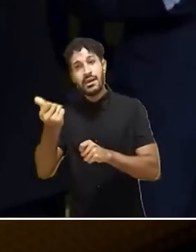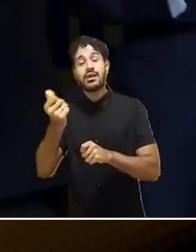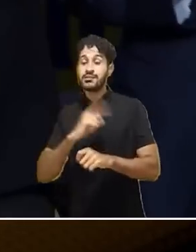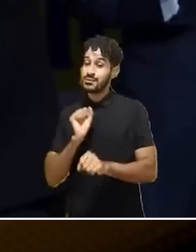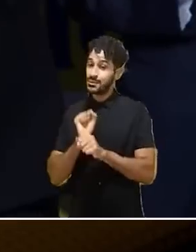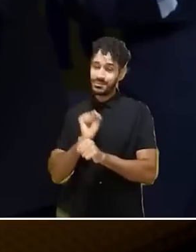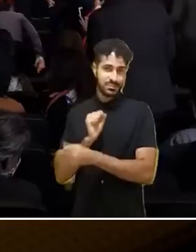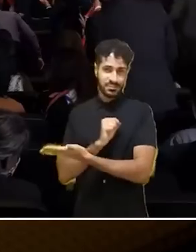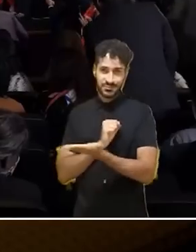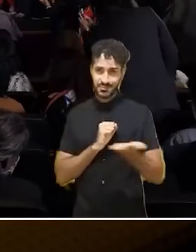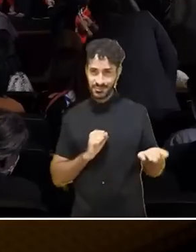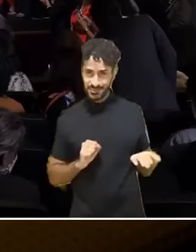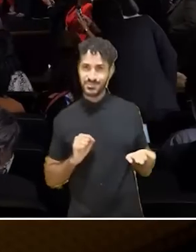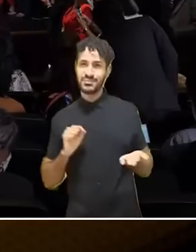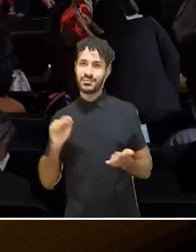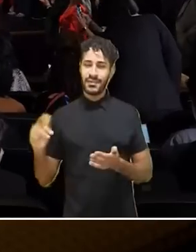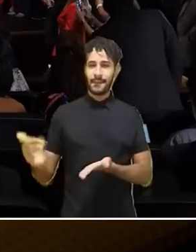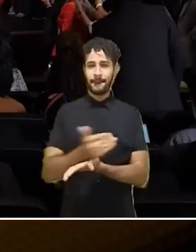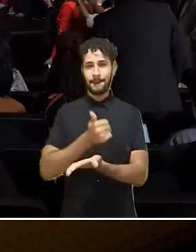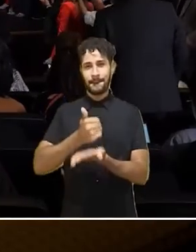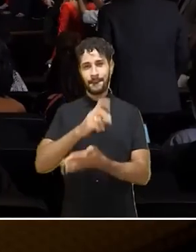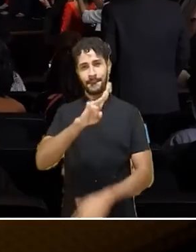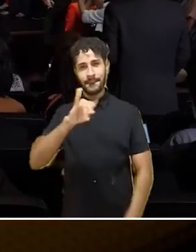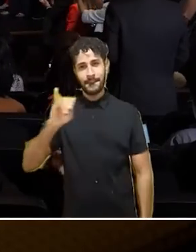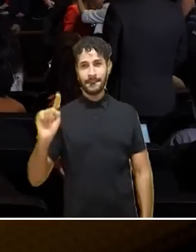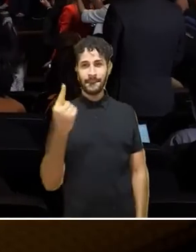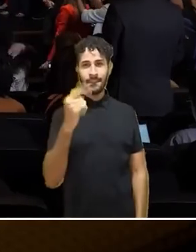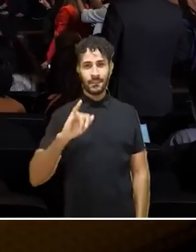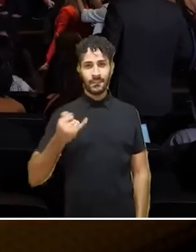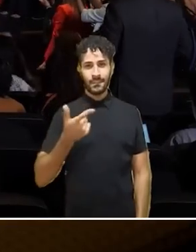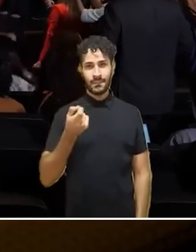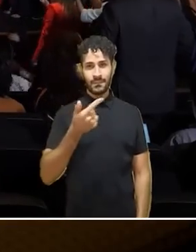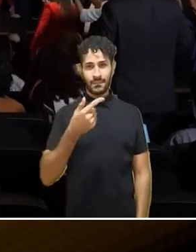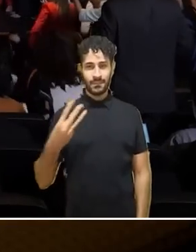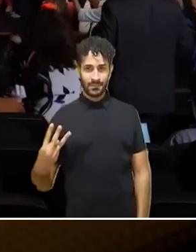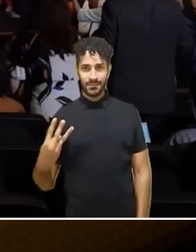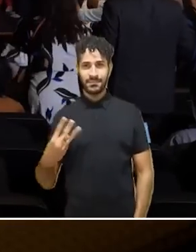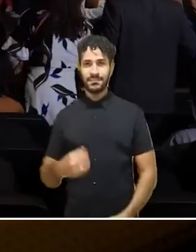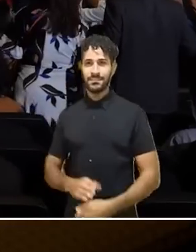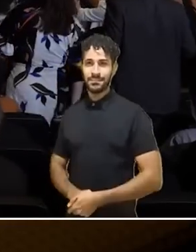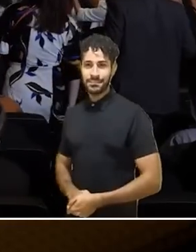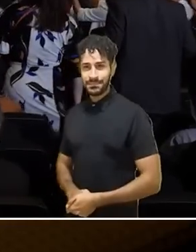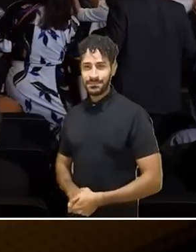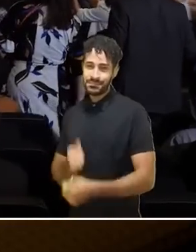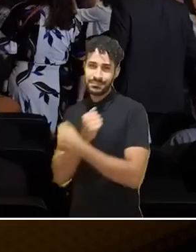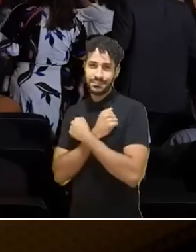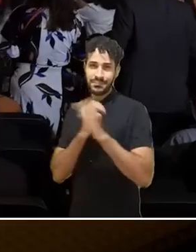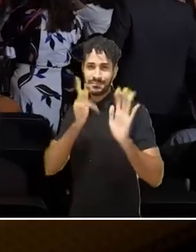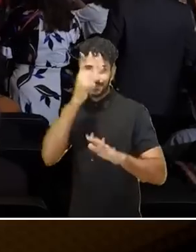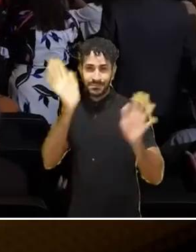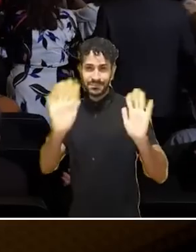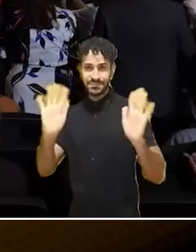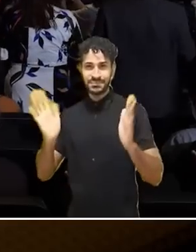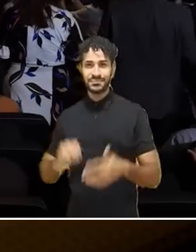governo extremamente técnico com defeitos com críticas pontuais e nós fizemos ao longo dos últimos dois anos fizemos essas